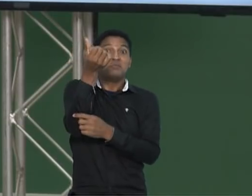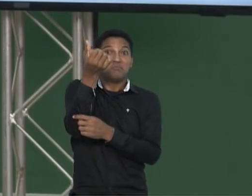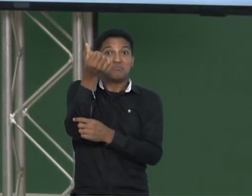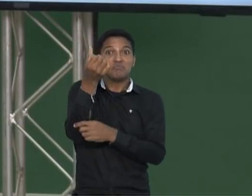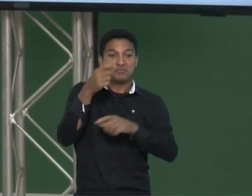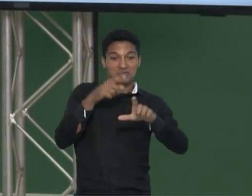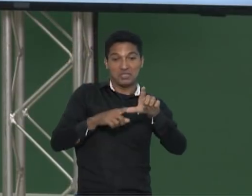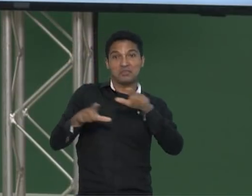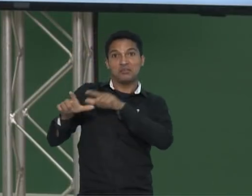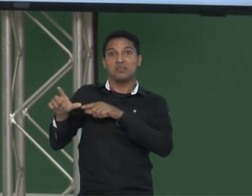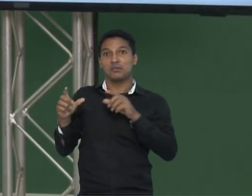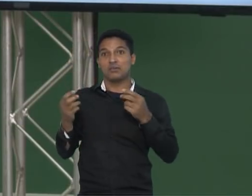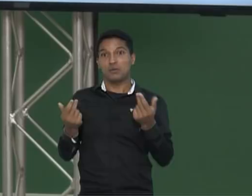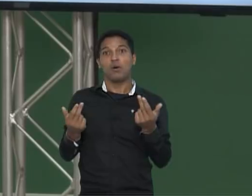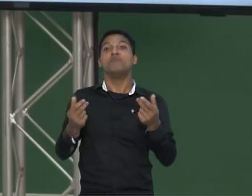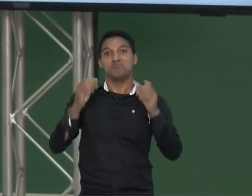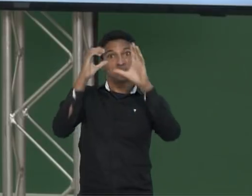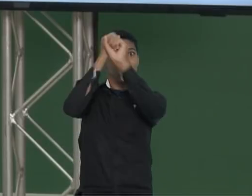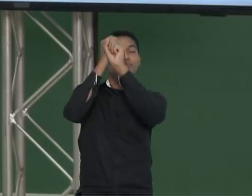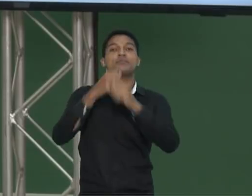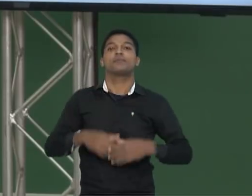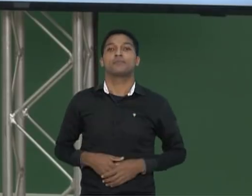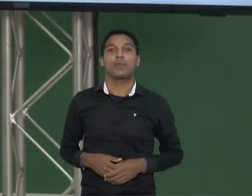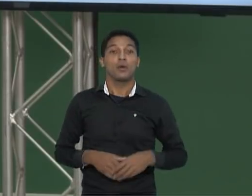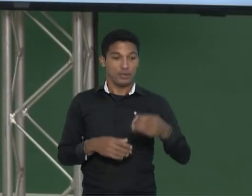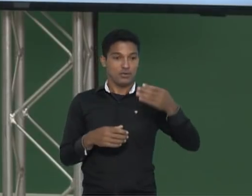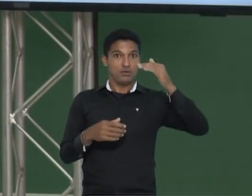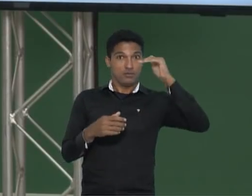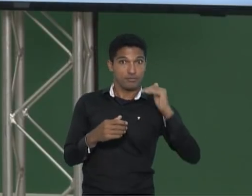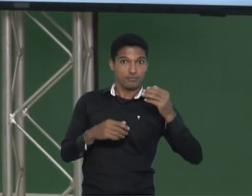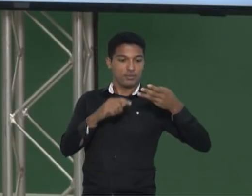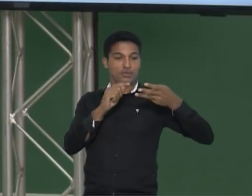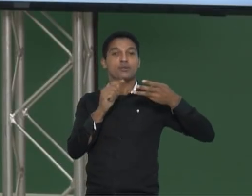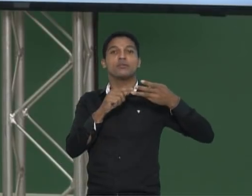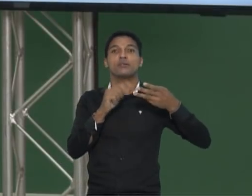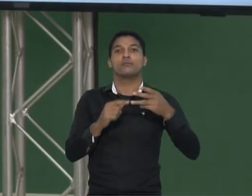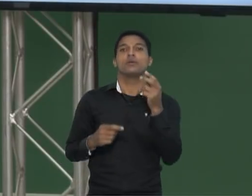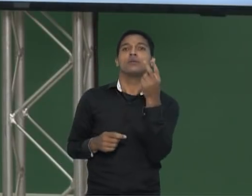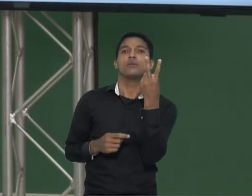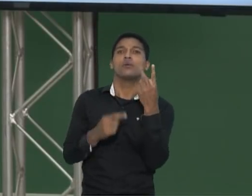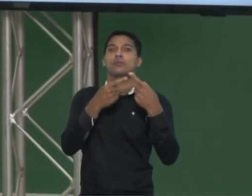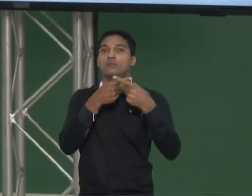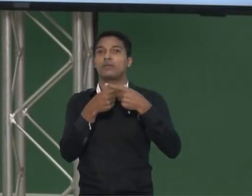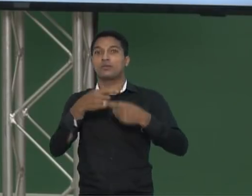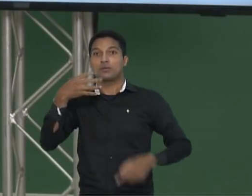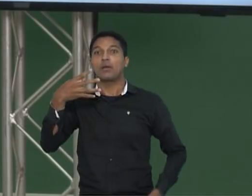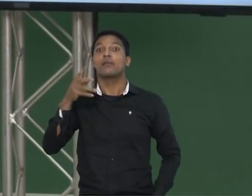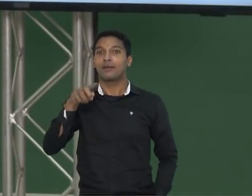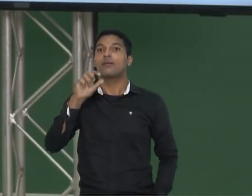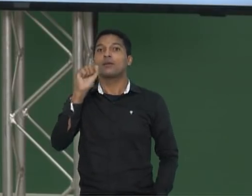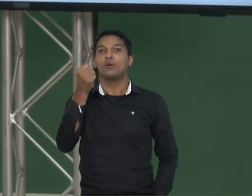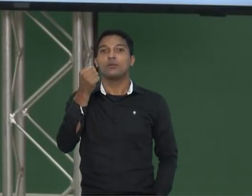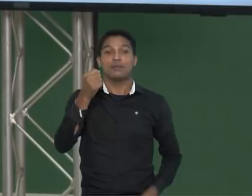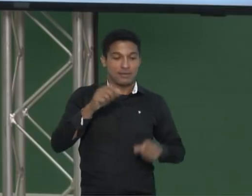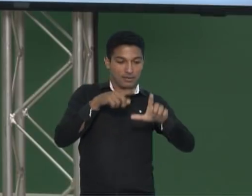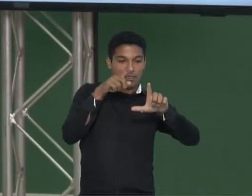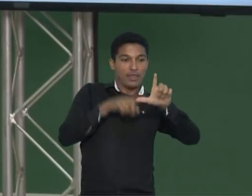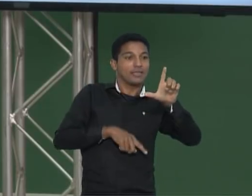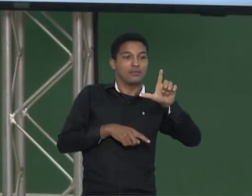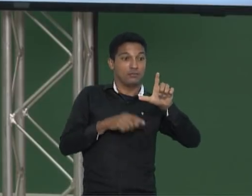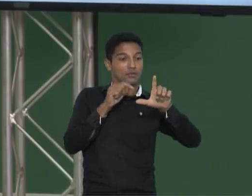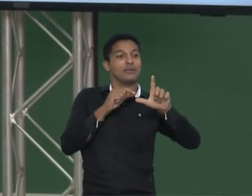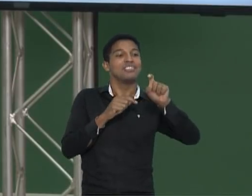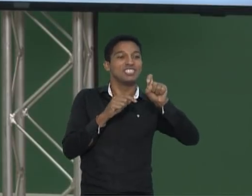Terceiro exemplo. 2 vezes 4 dá 8 e eu vou repetir a letra que é o x ao